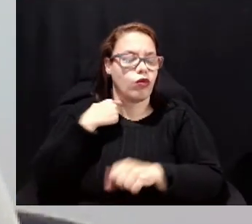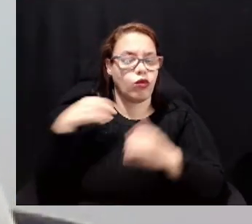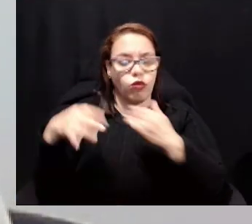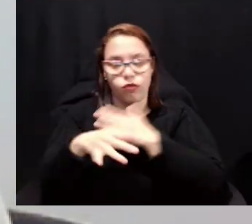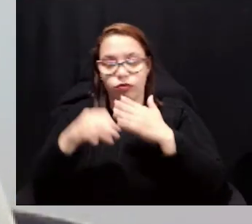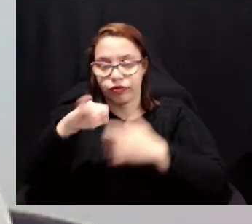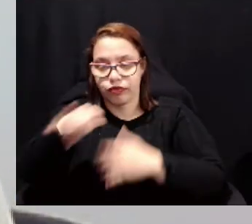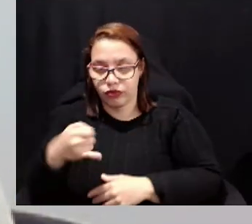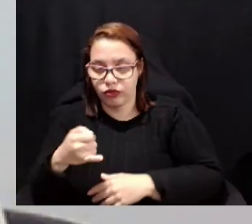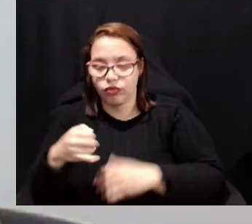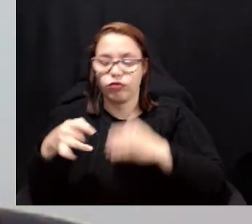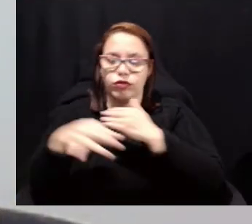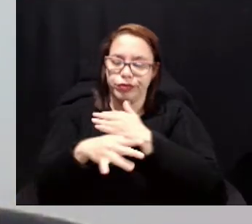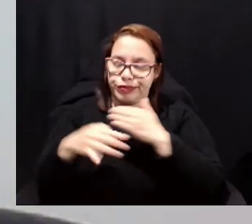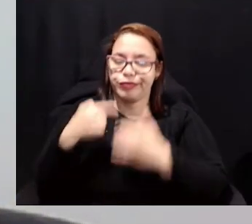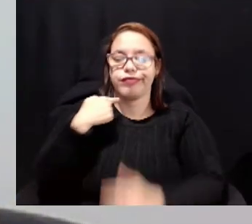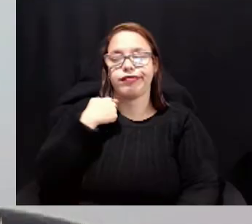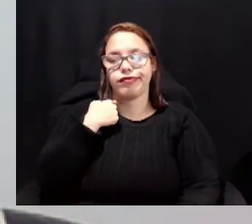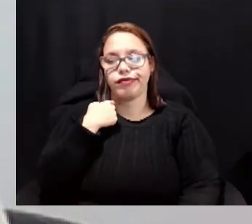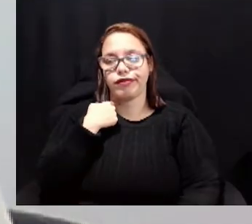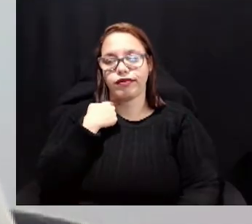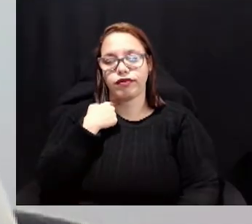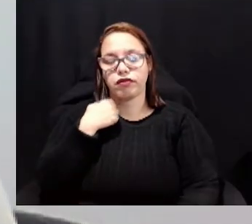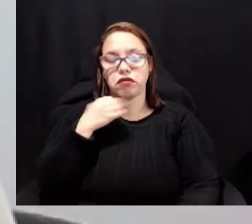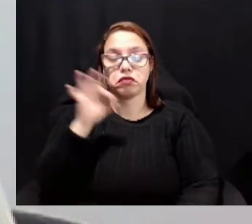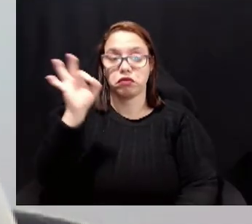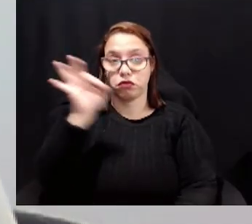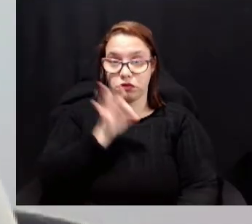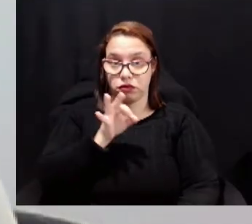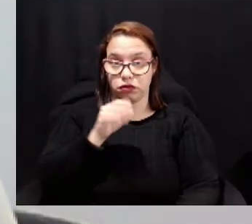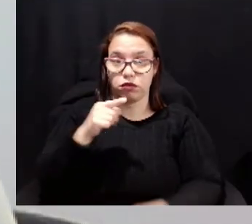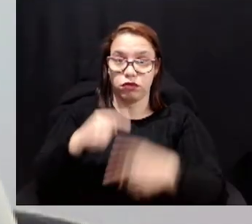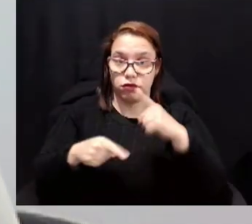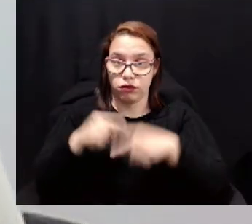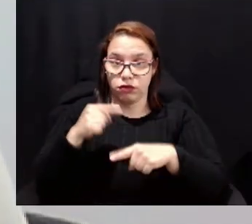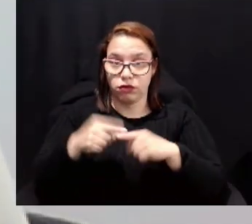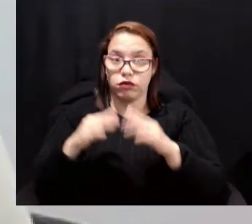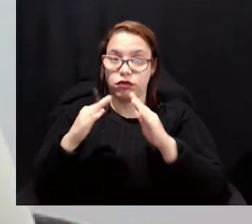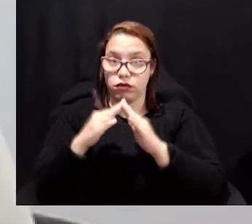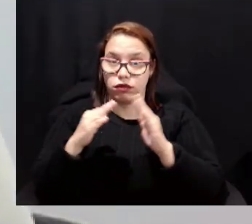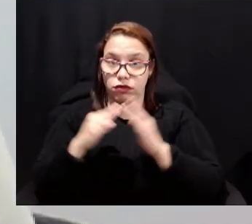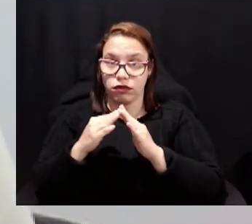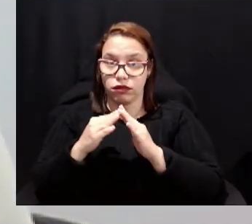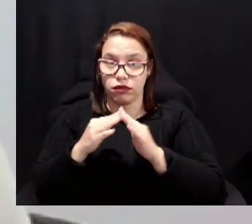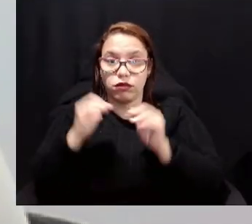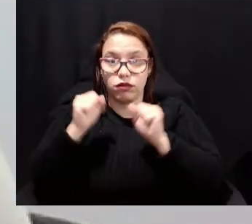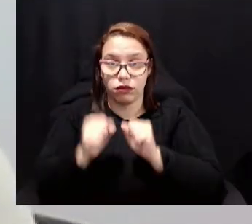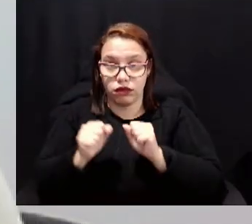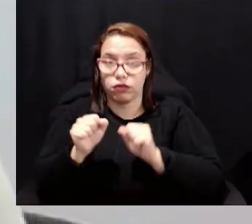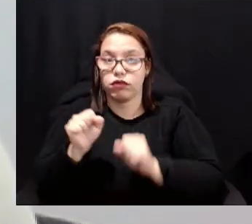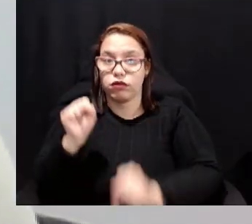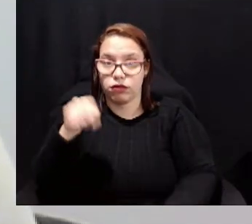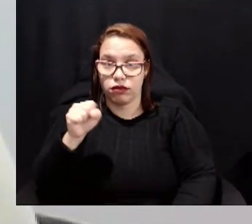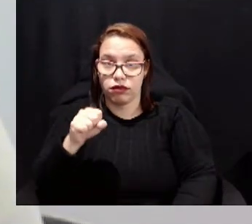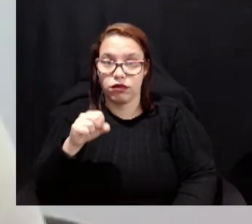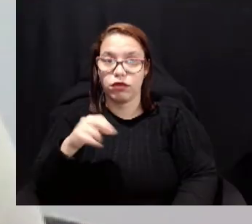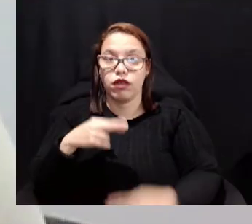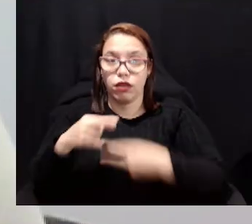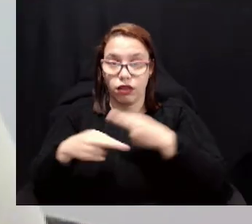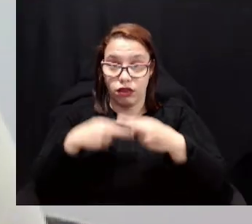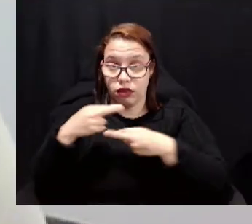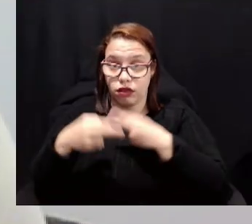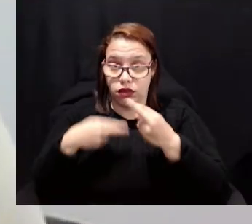urbanos, de como aproveitar melhor os resíduos urbanos. Uma boa porção dos nossos materiais gerados em casa mesmo poderiam sim ir